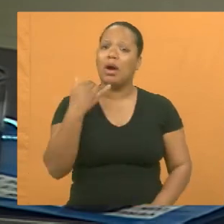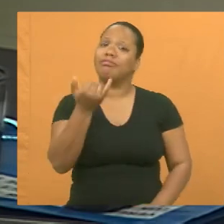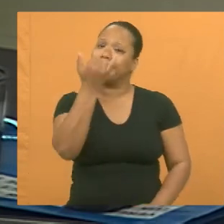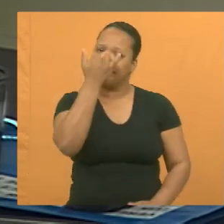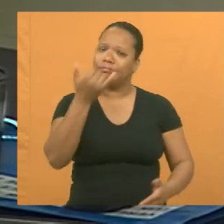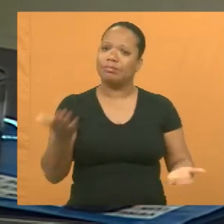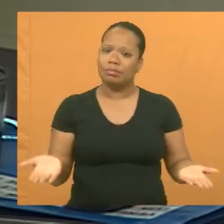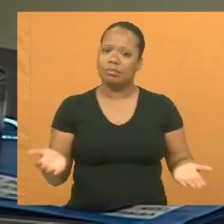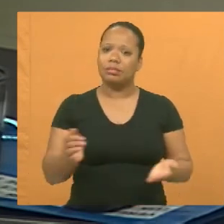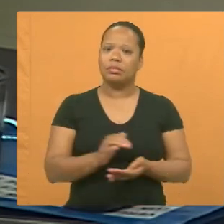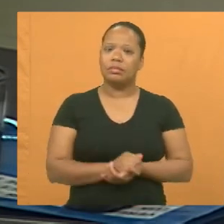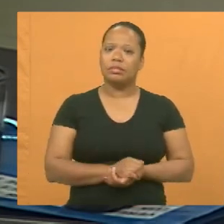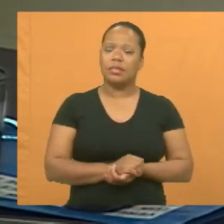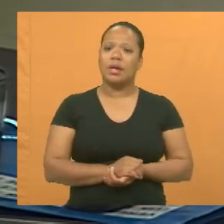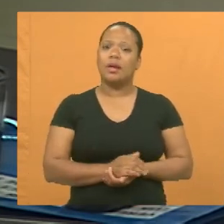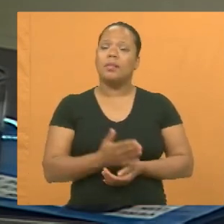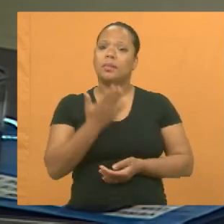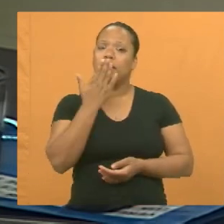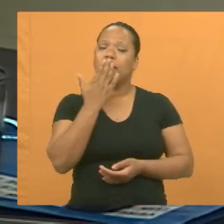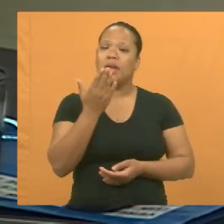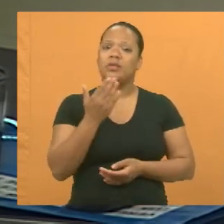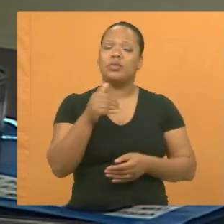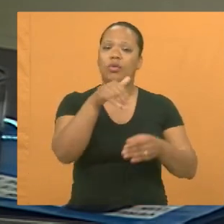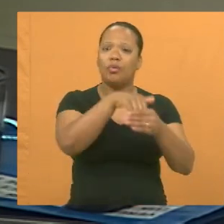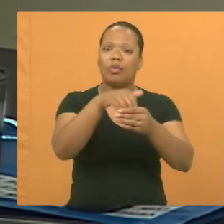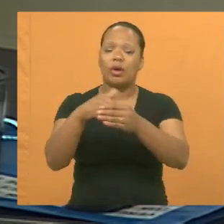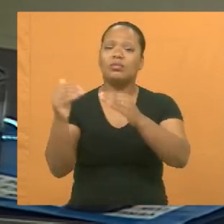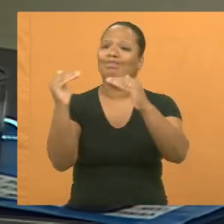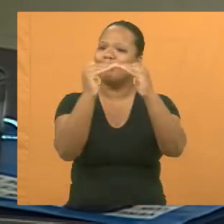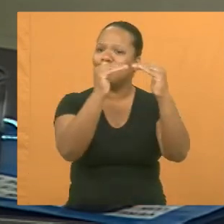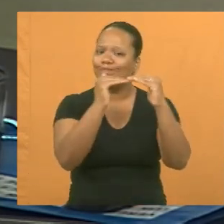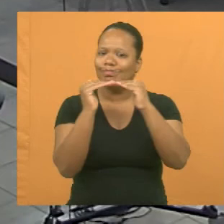acidente de carro. Peço voto favorável aos vereadores.